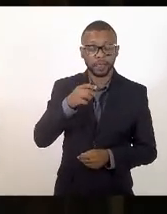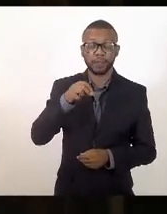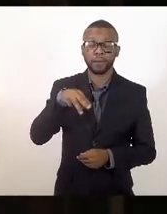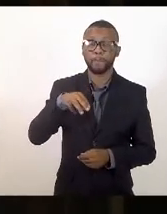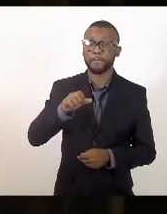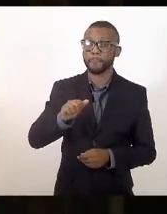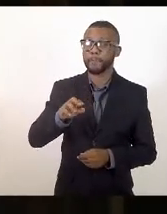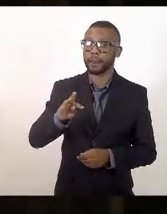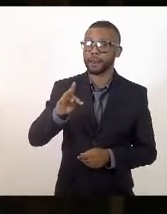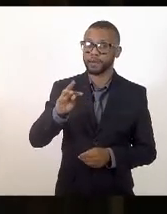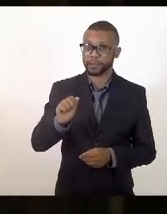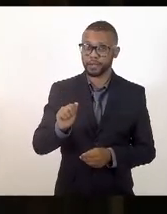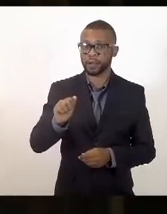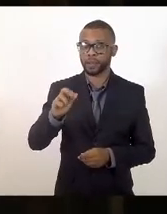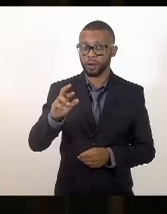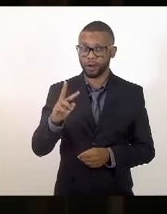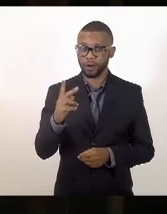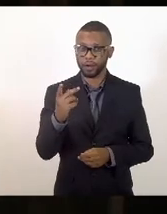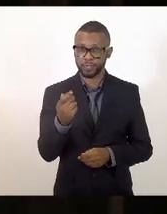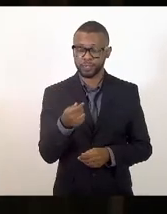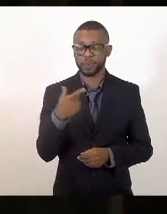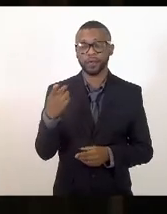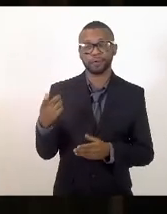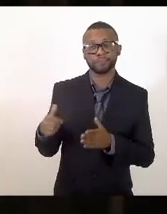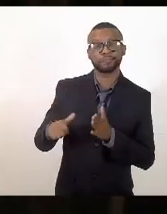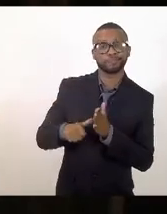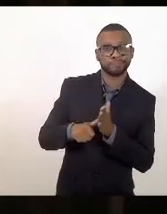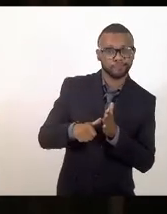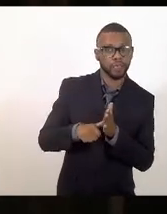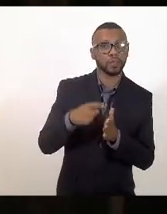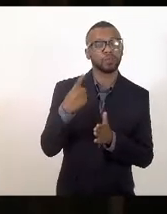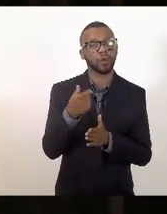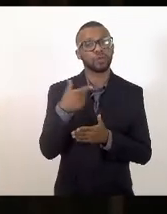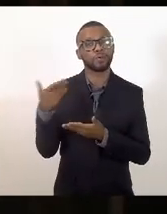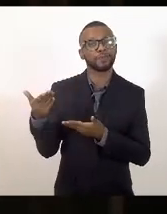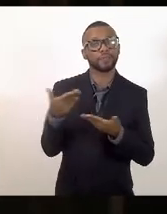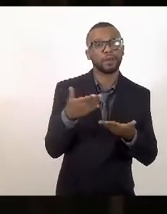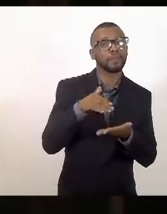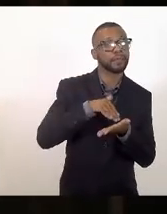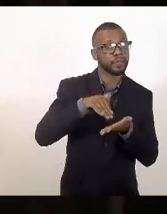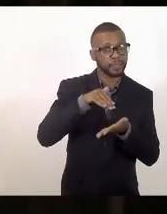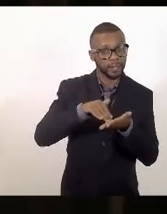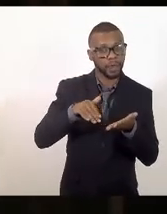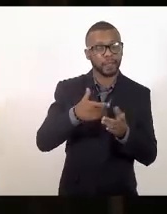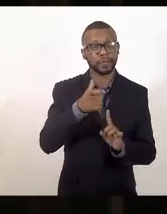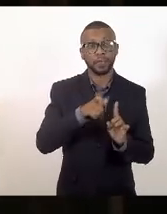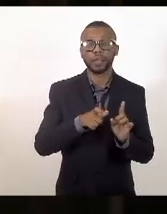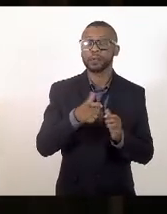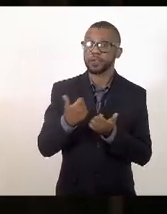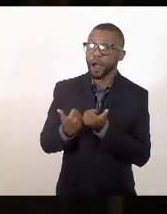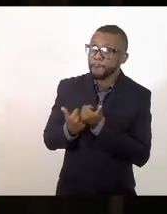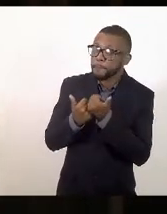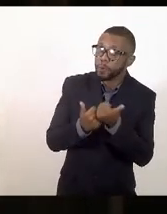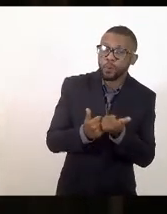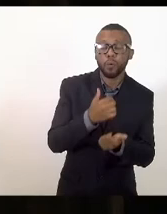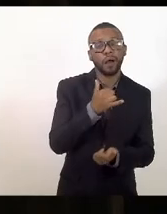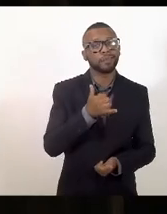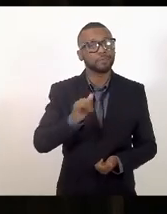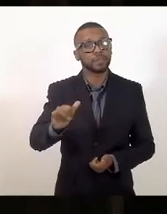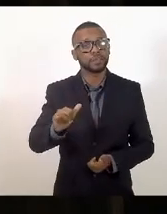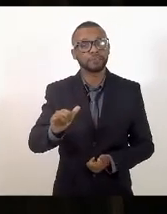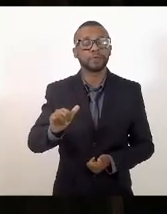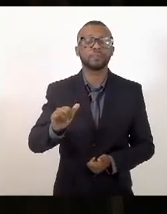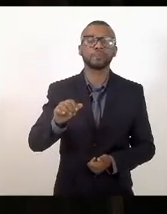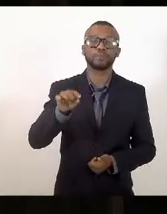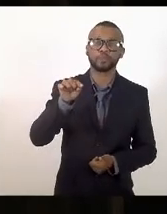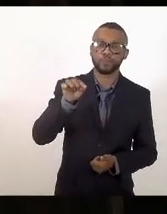a gente já convidou a secretária dessa nova Secretaria de Assistência à Vítima, também como secretária de Assistência Social,